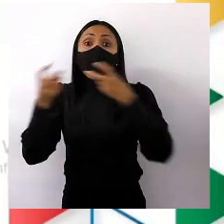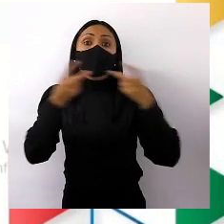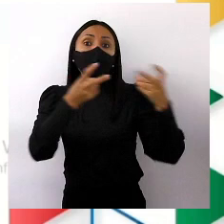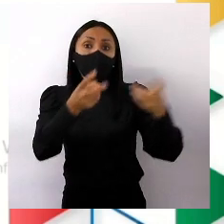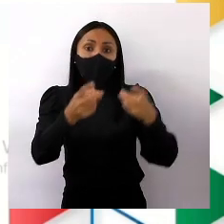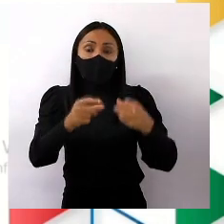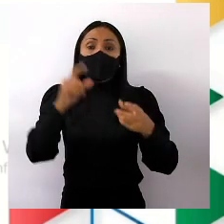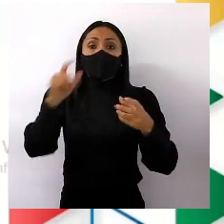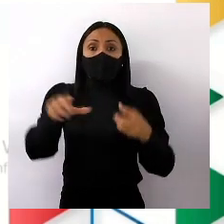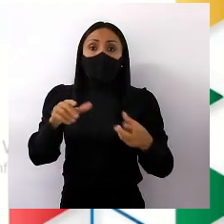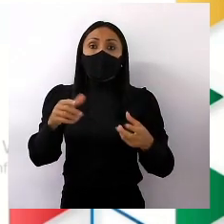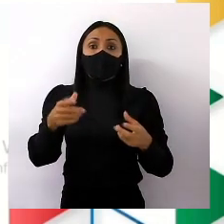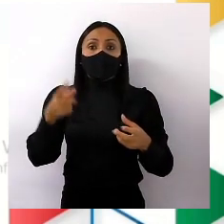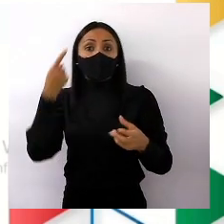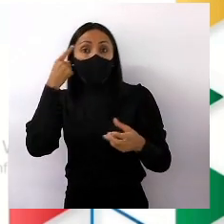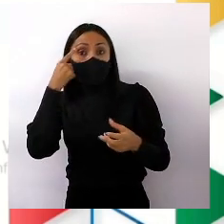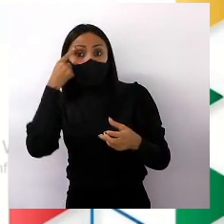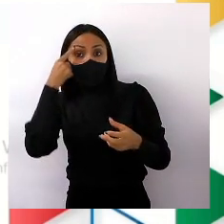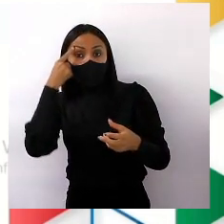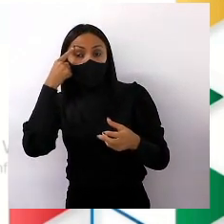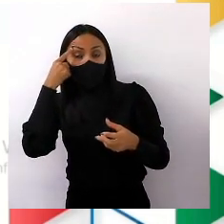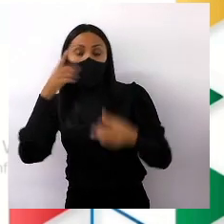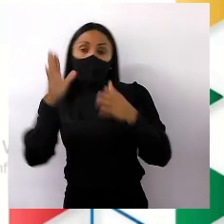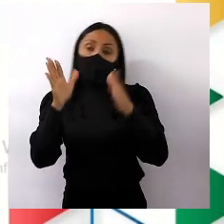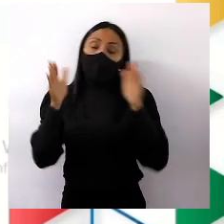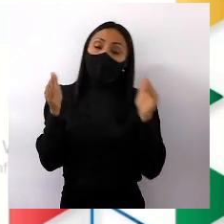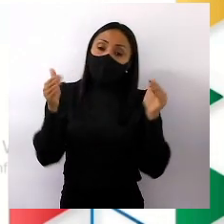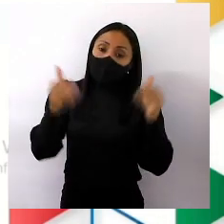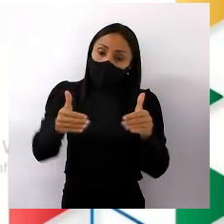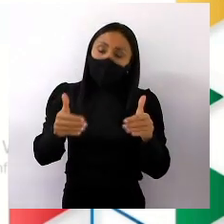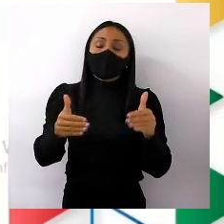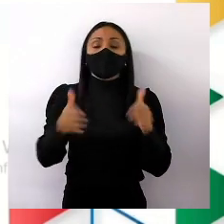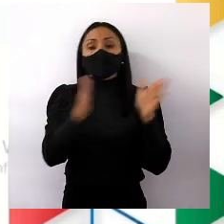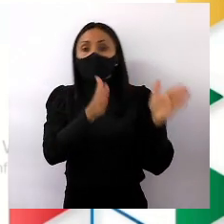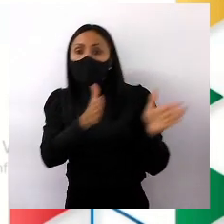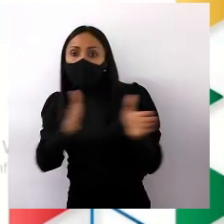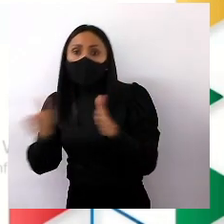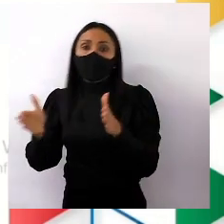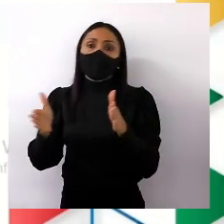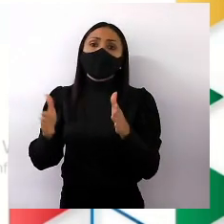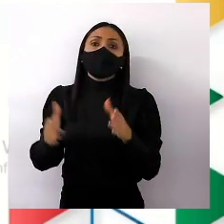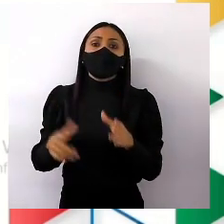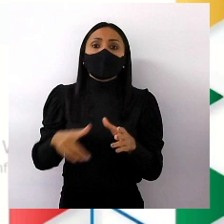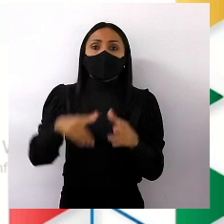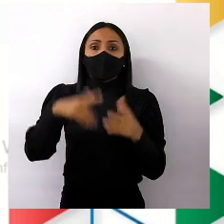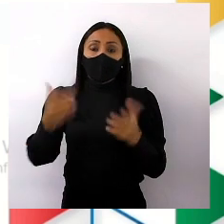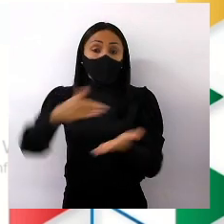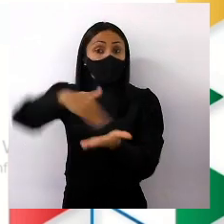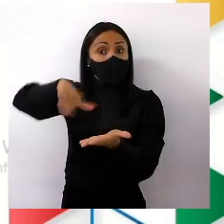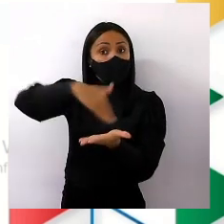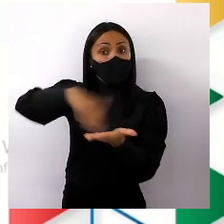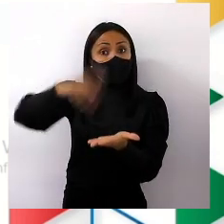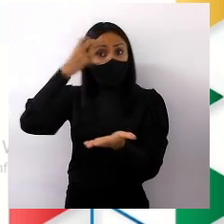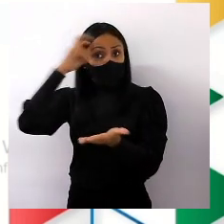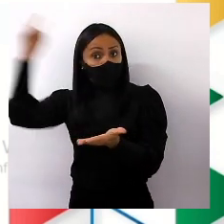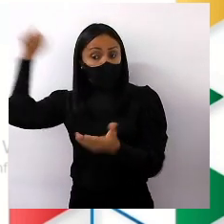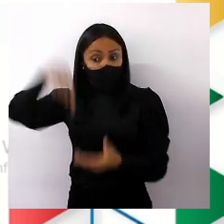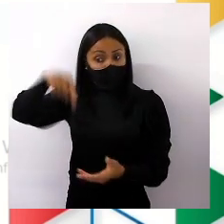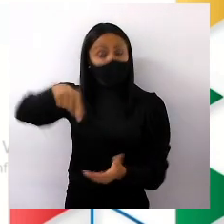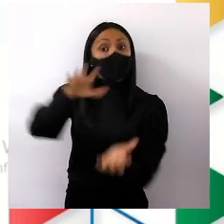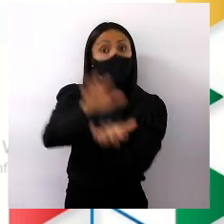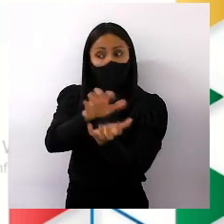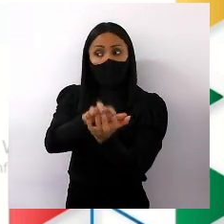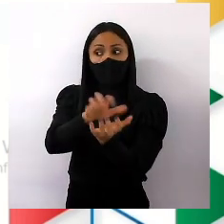que Ariano Suassuna teve no momento específico lá. Ariano Suassuna, no momento que ele foi secretário de Cultura daqui, né, de